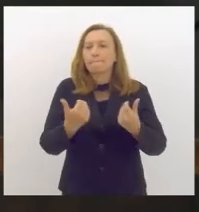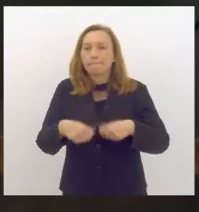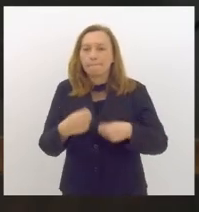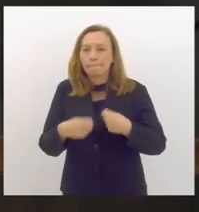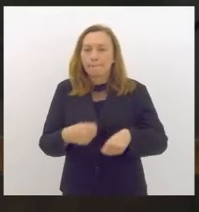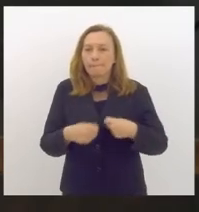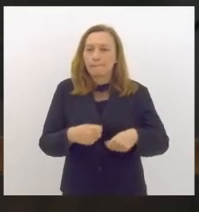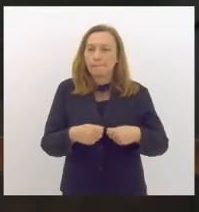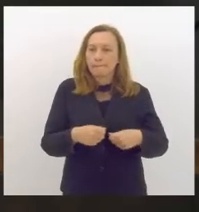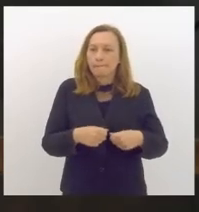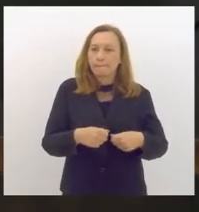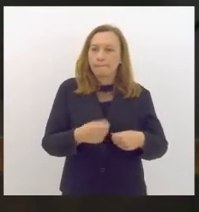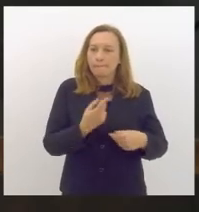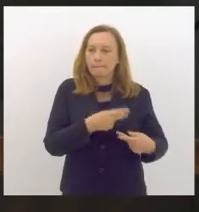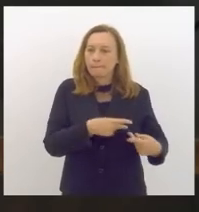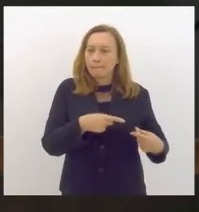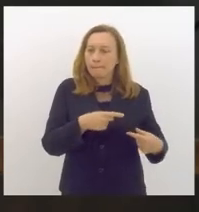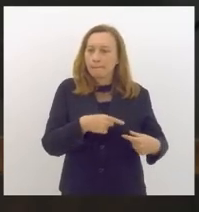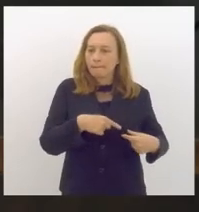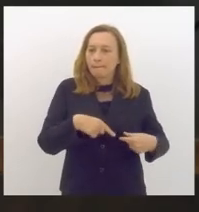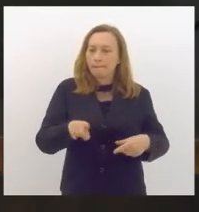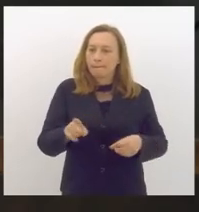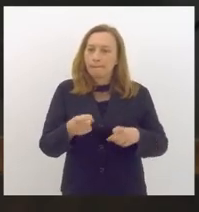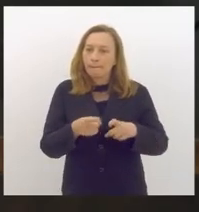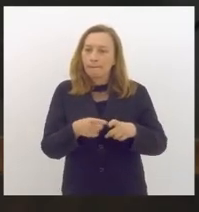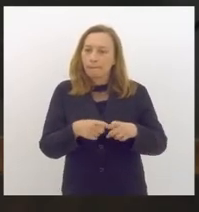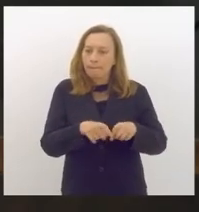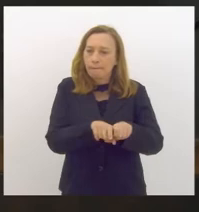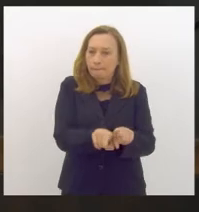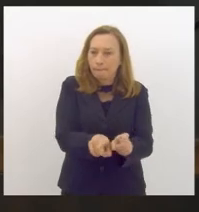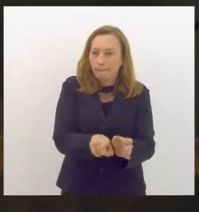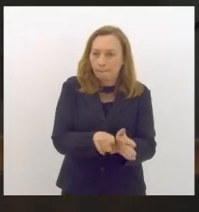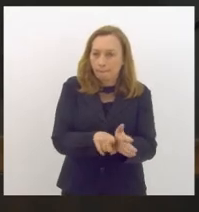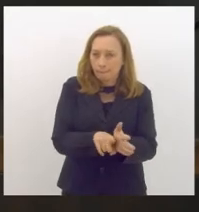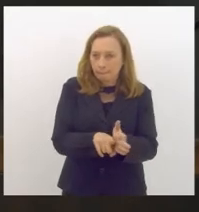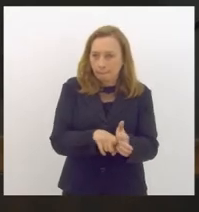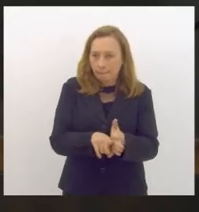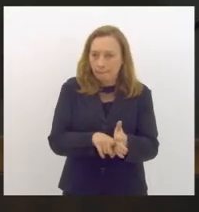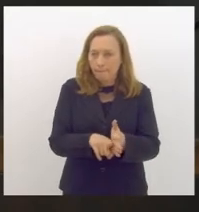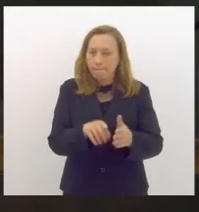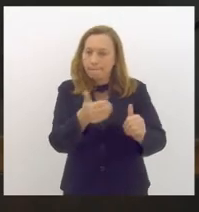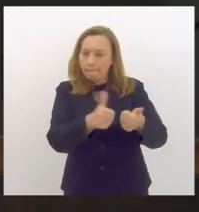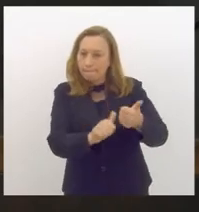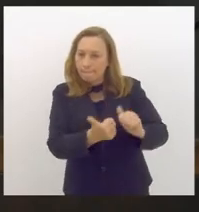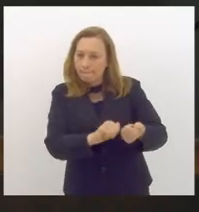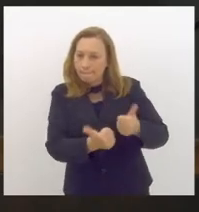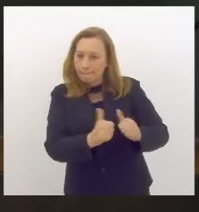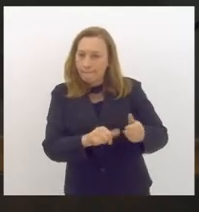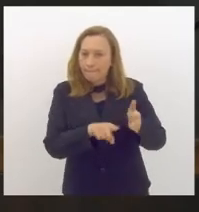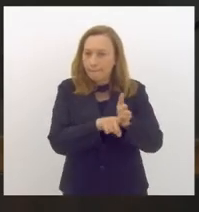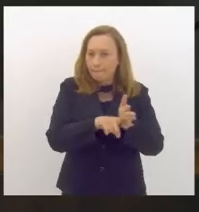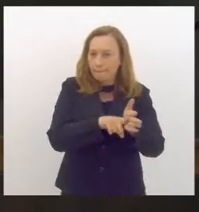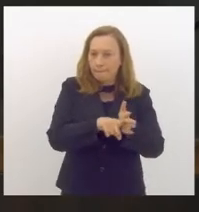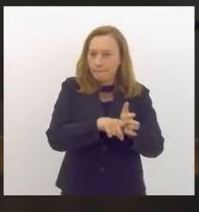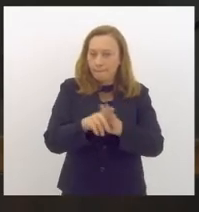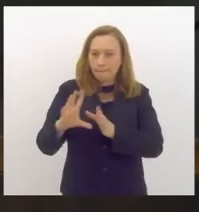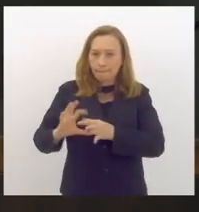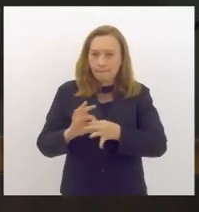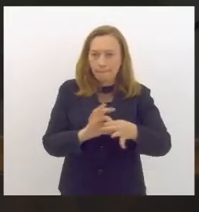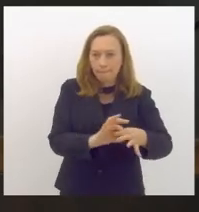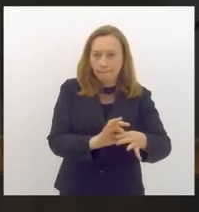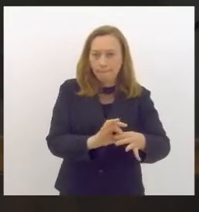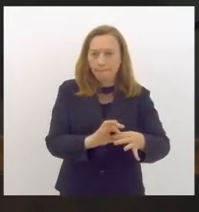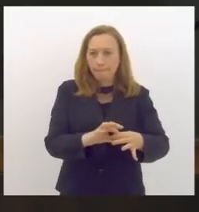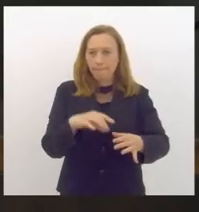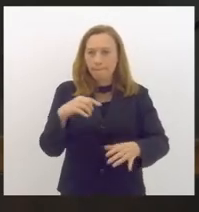consultas frequentes com o médico ginecologista para reavaliações e exames complementares de